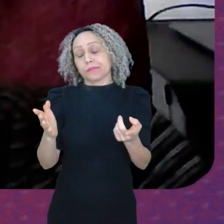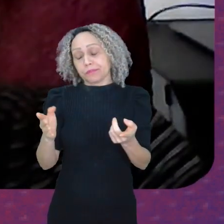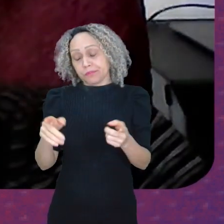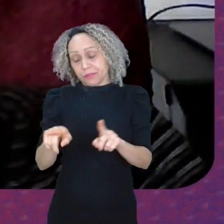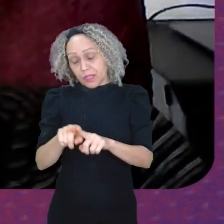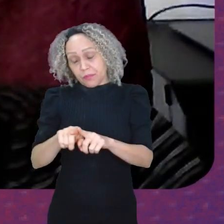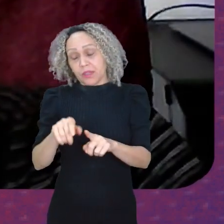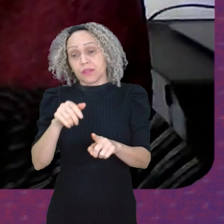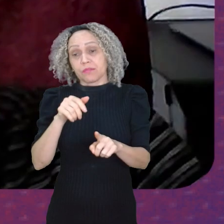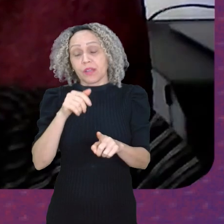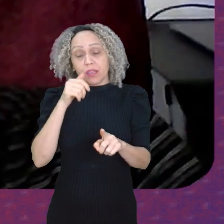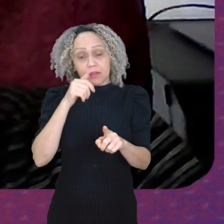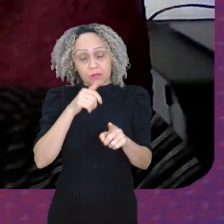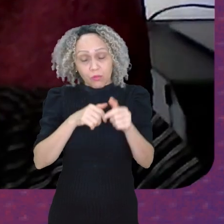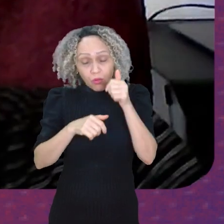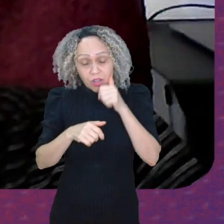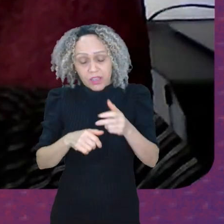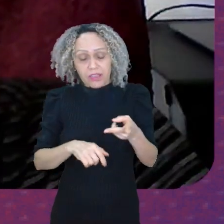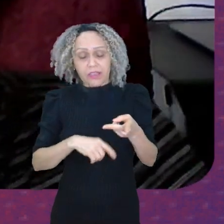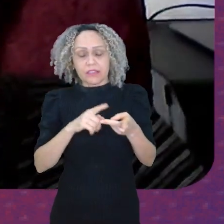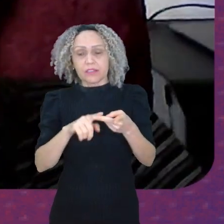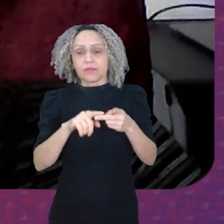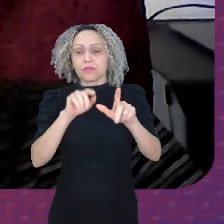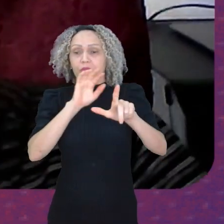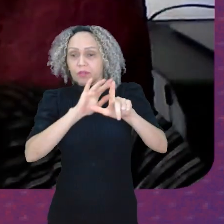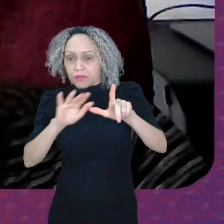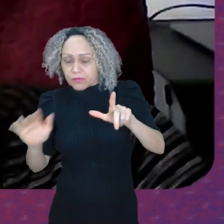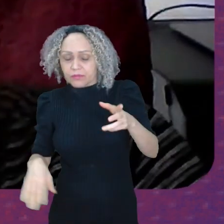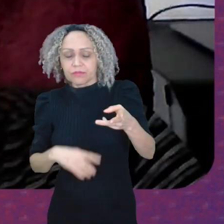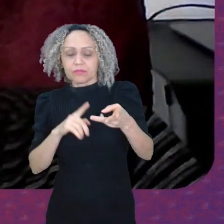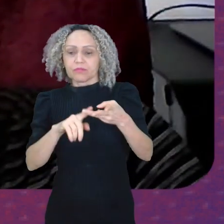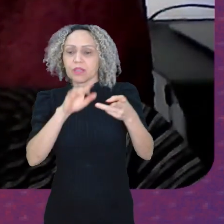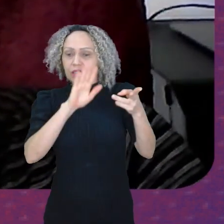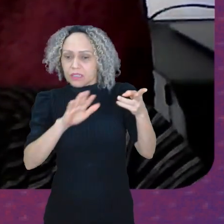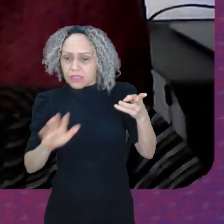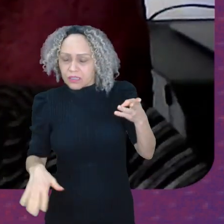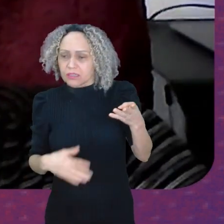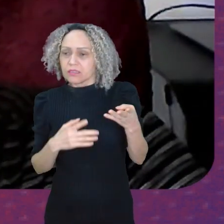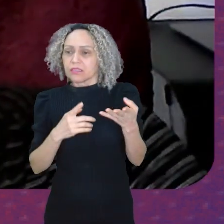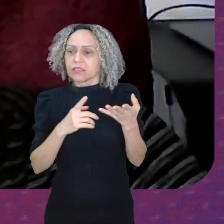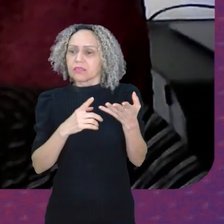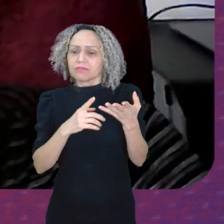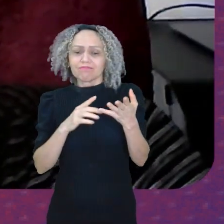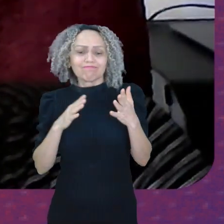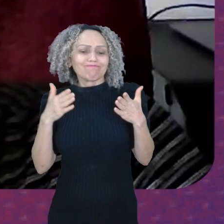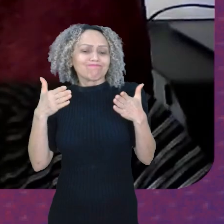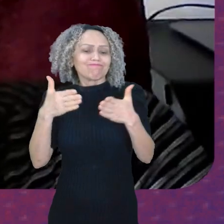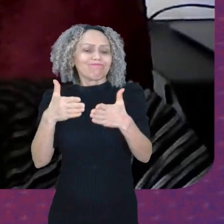para idosos, né? Para crianças, enfim.